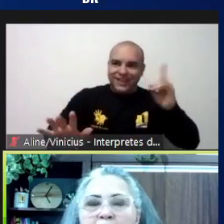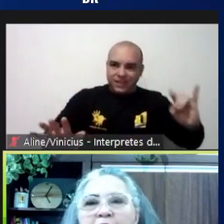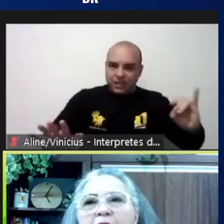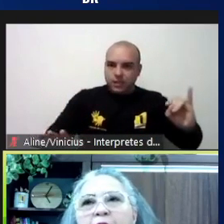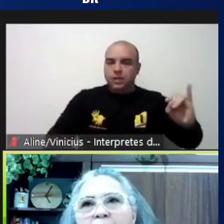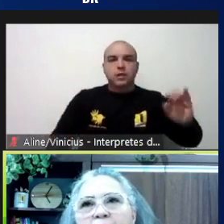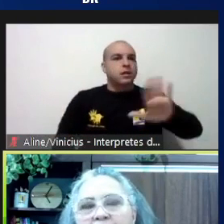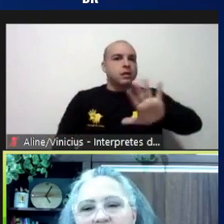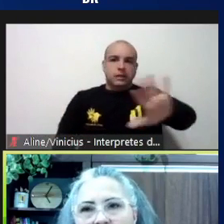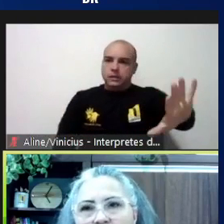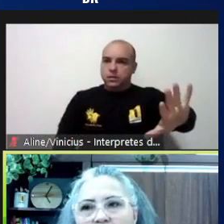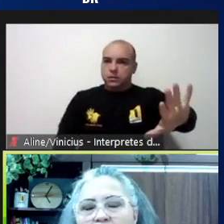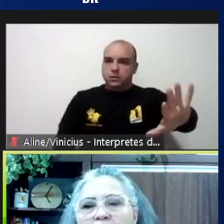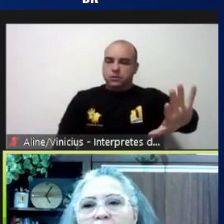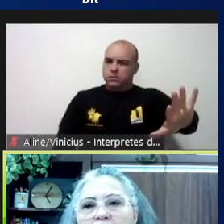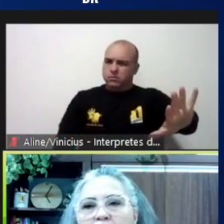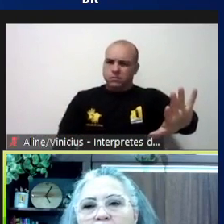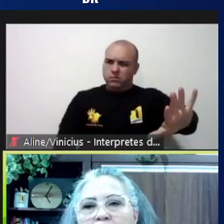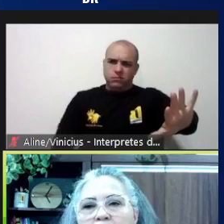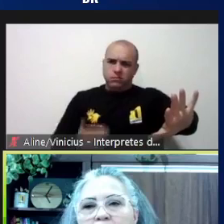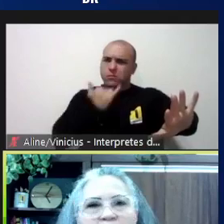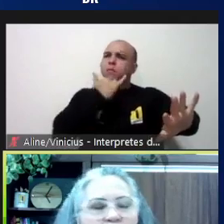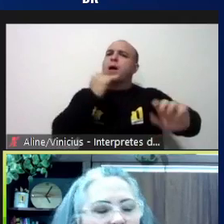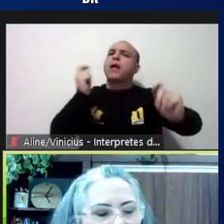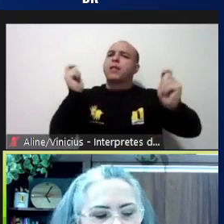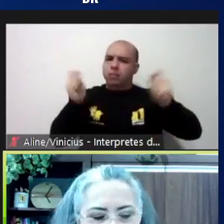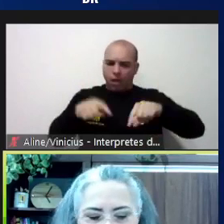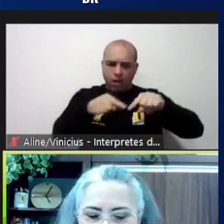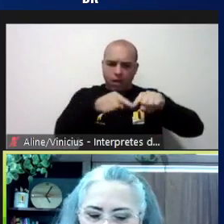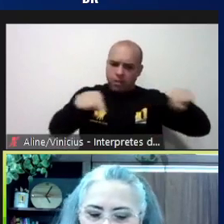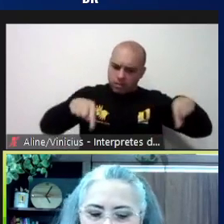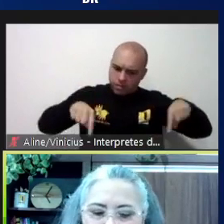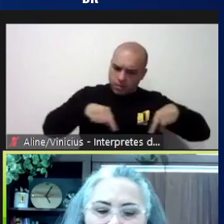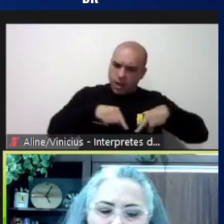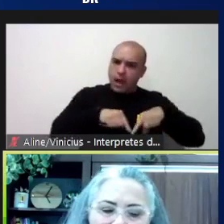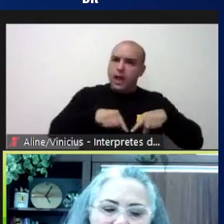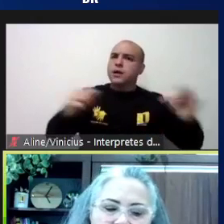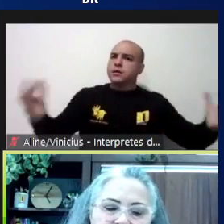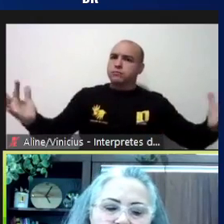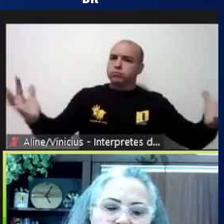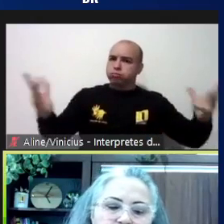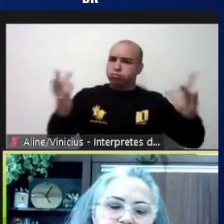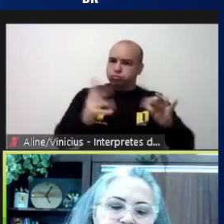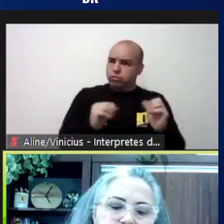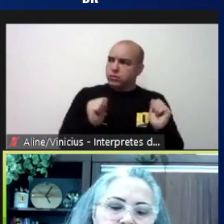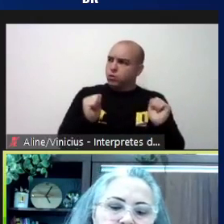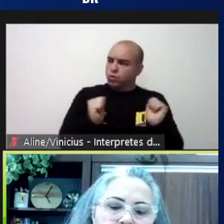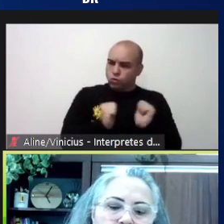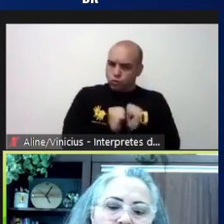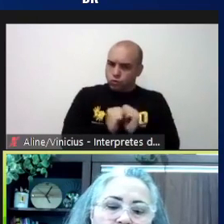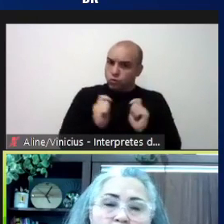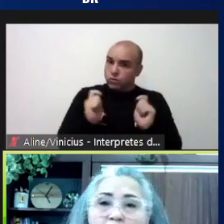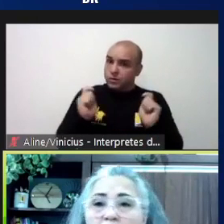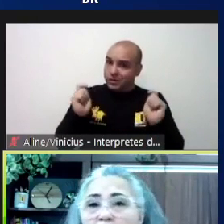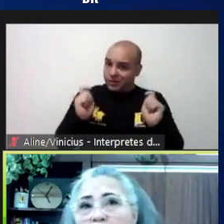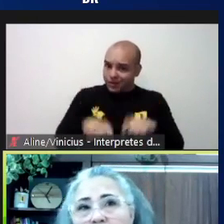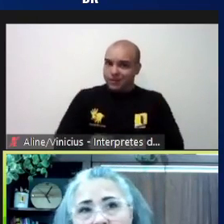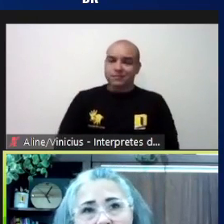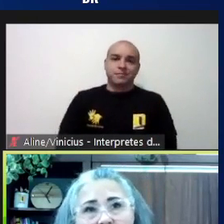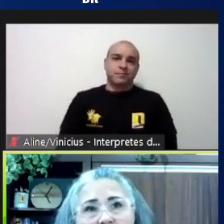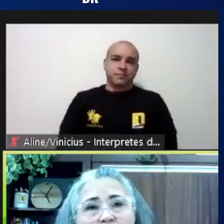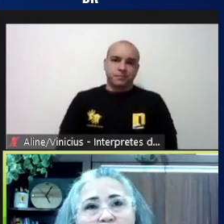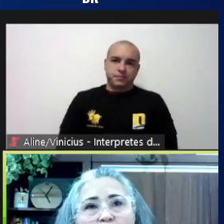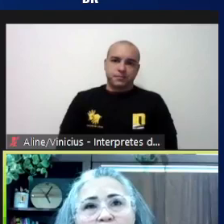Mas é possível, sim. Temos inúmeros exemplos no Brasil. A Unileu é